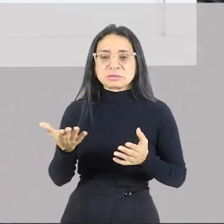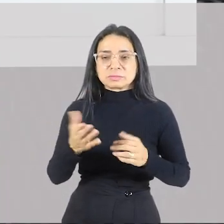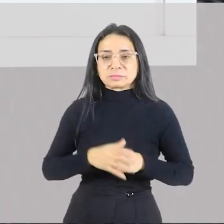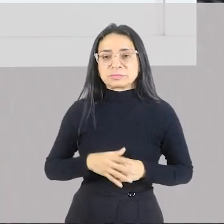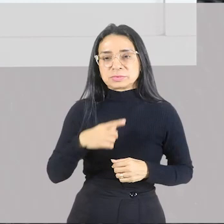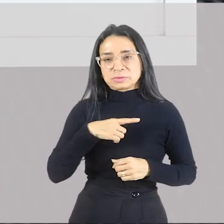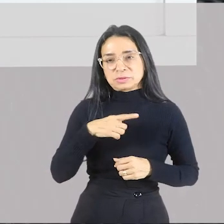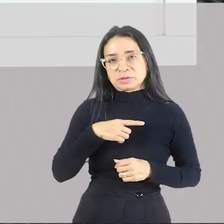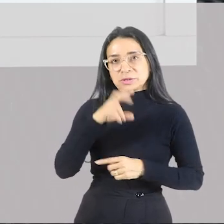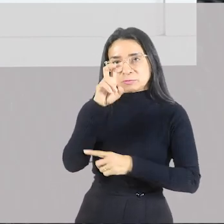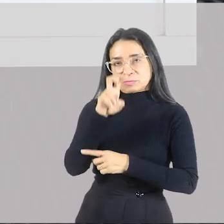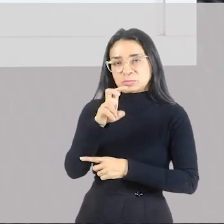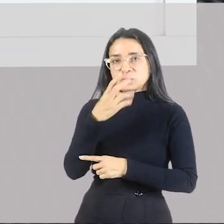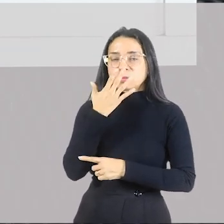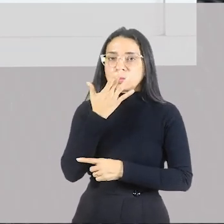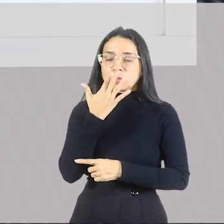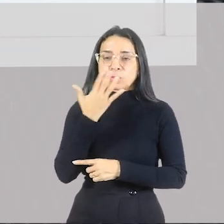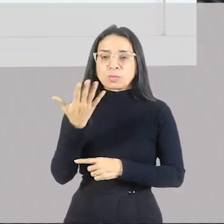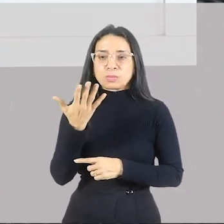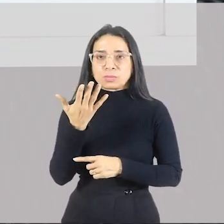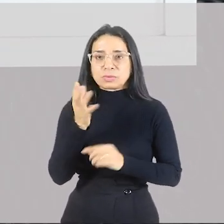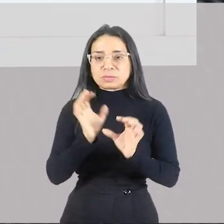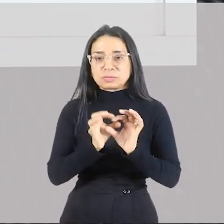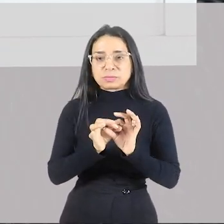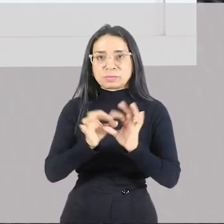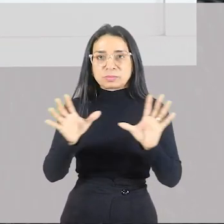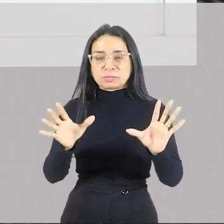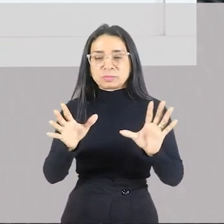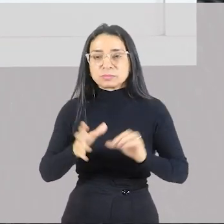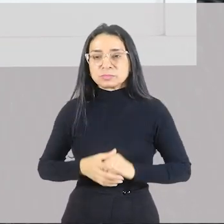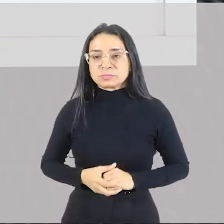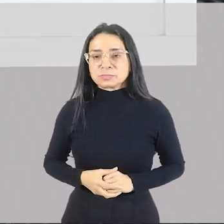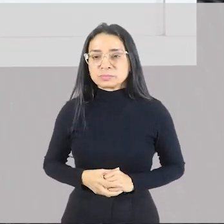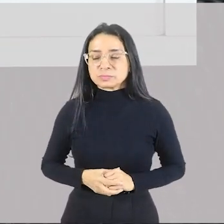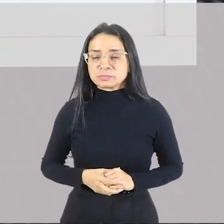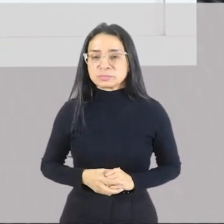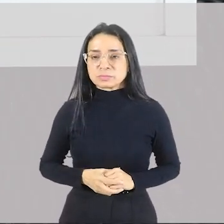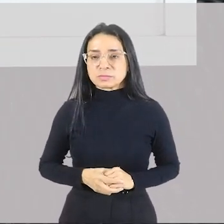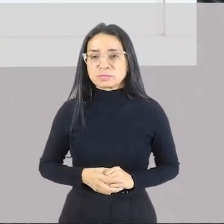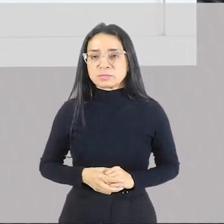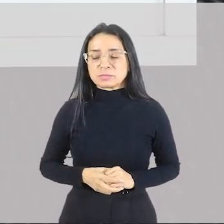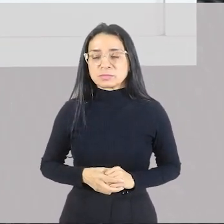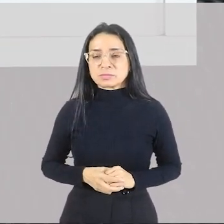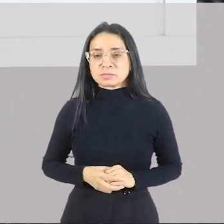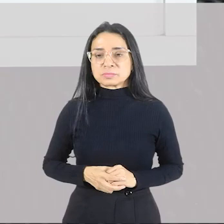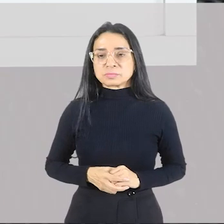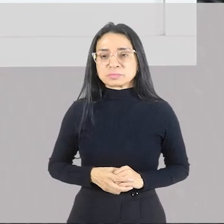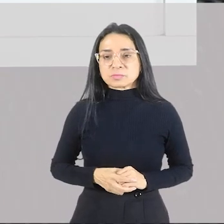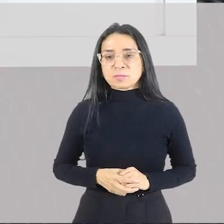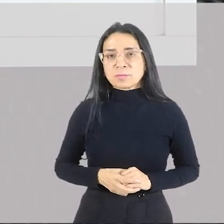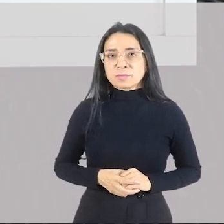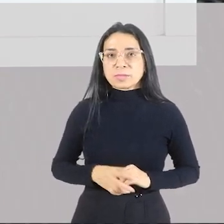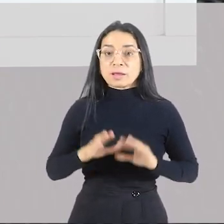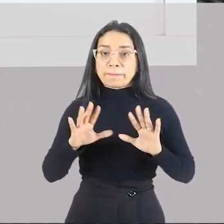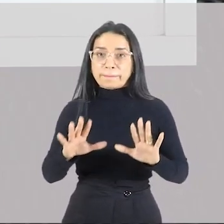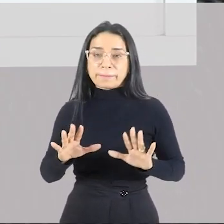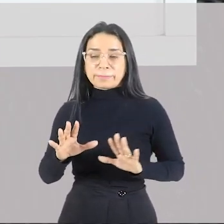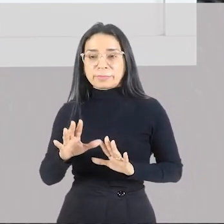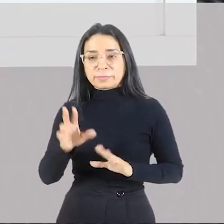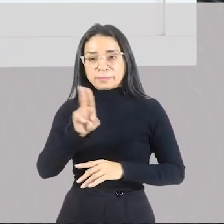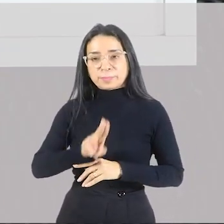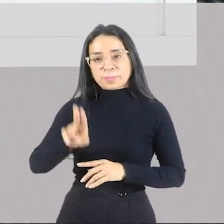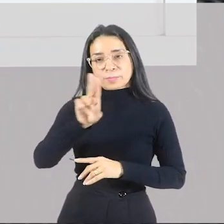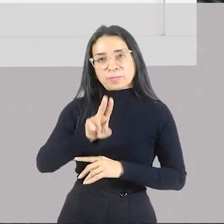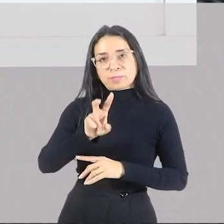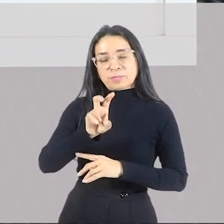tem 5 cores disponíveis, certo? Só que você vai usar, dessas 5